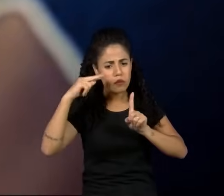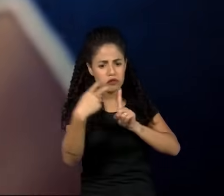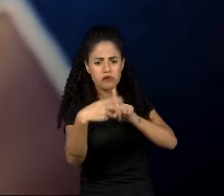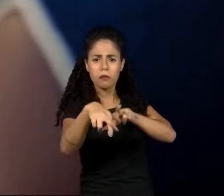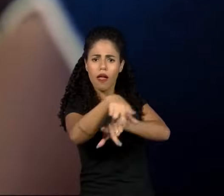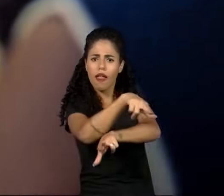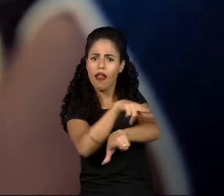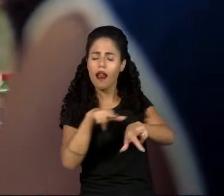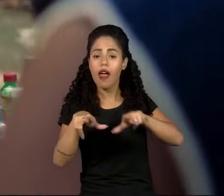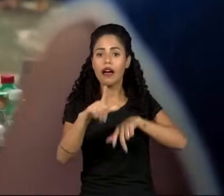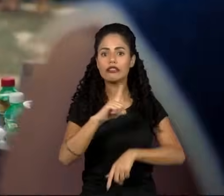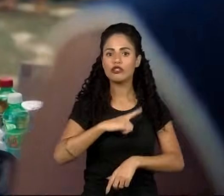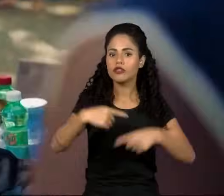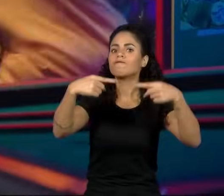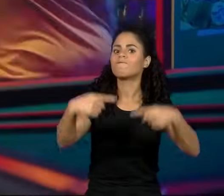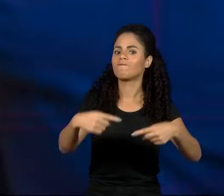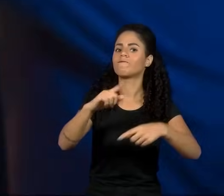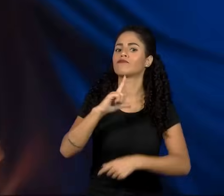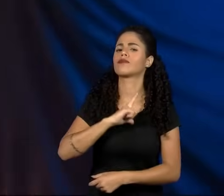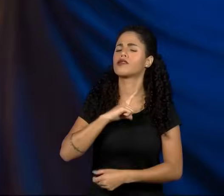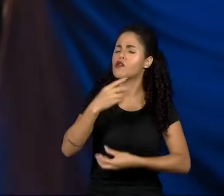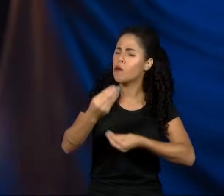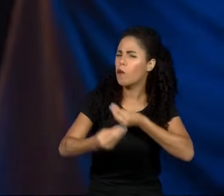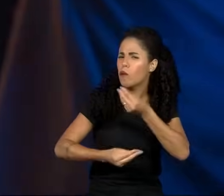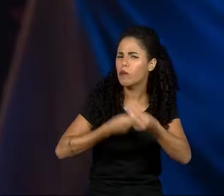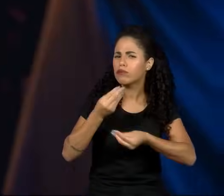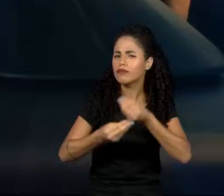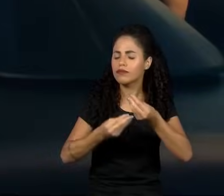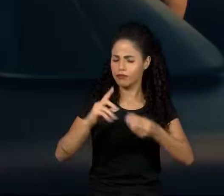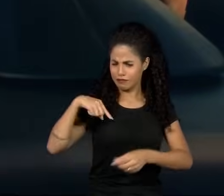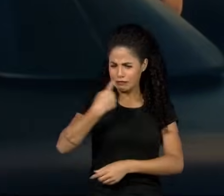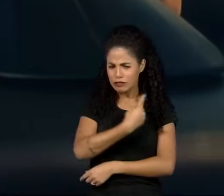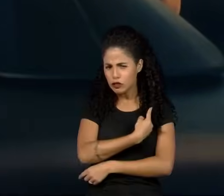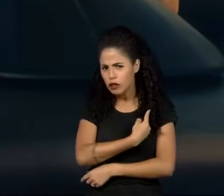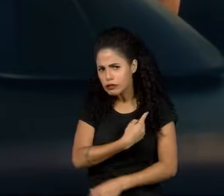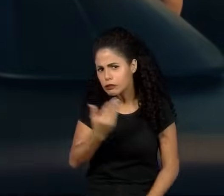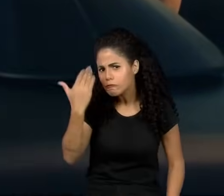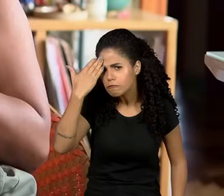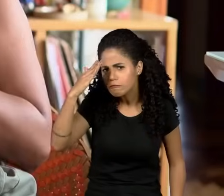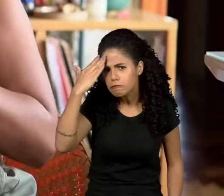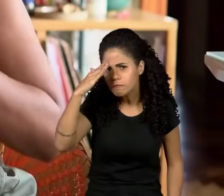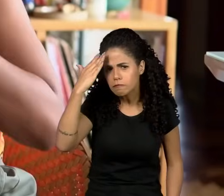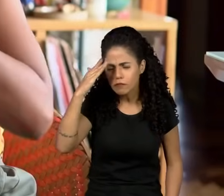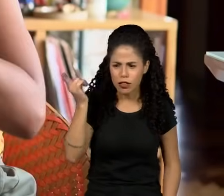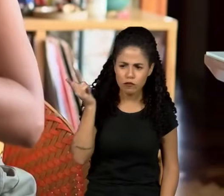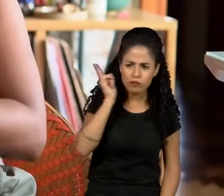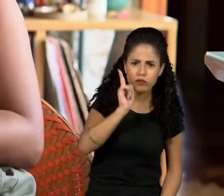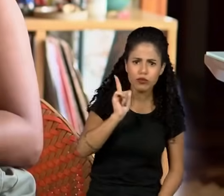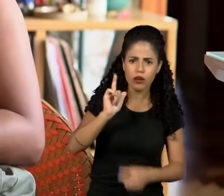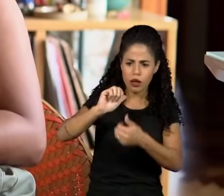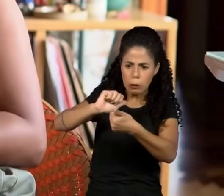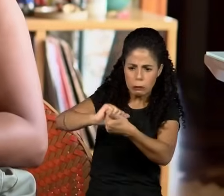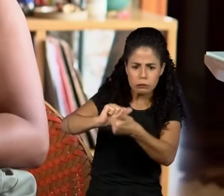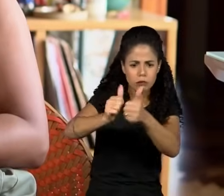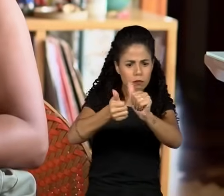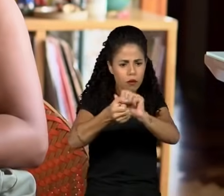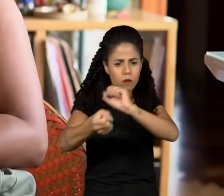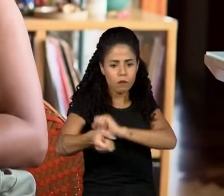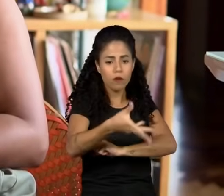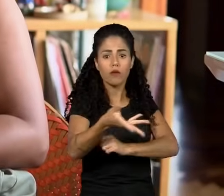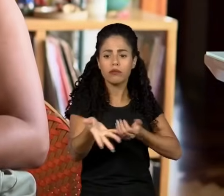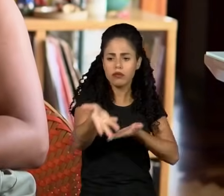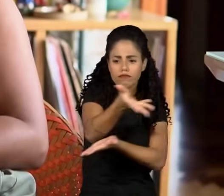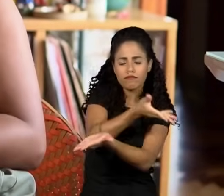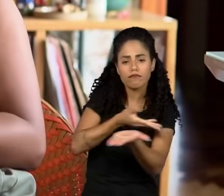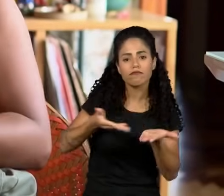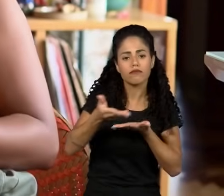Havia aí um desafio de como a gente consegue atualizar a relação